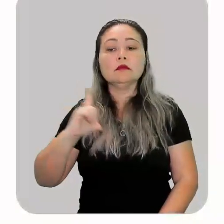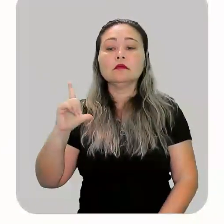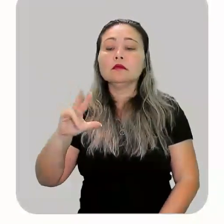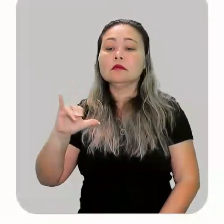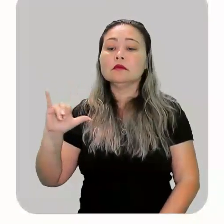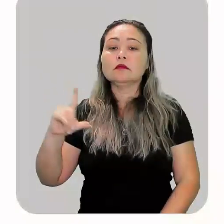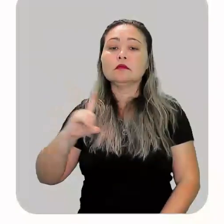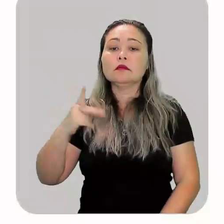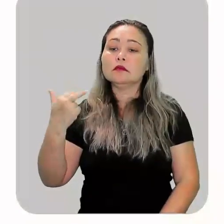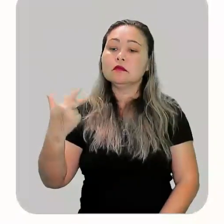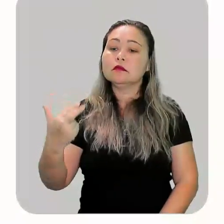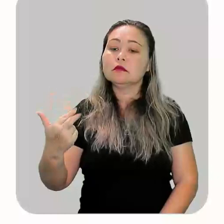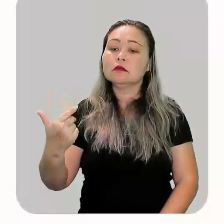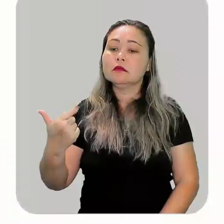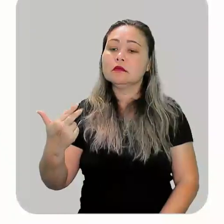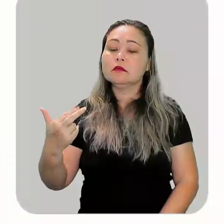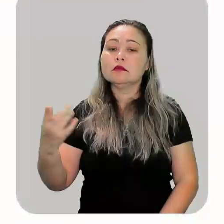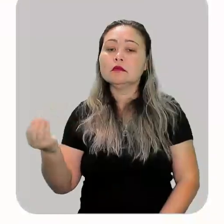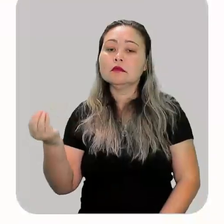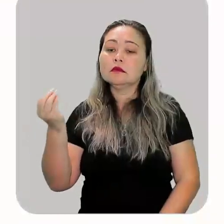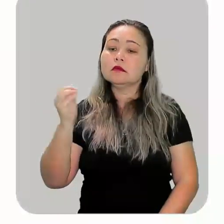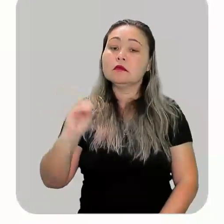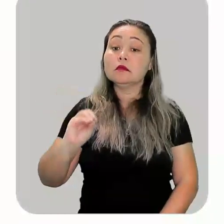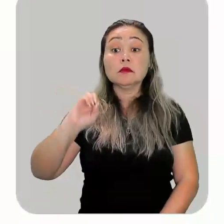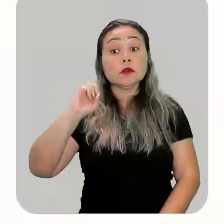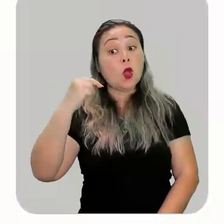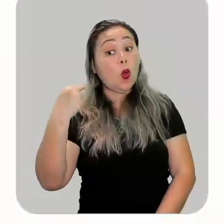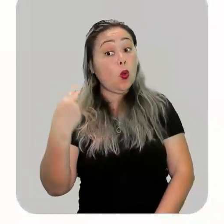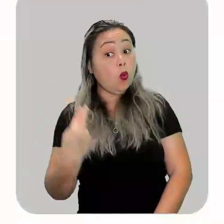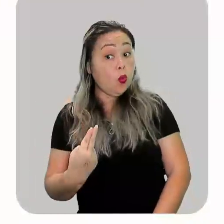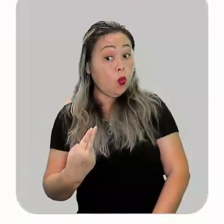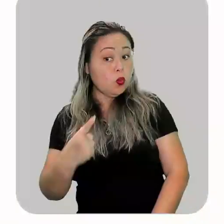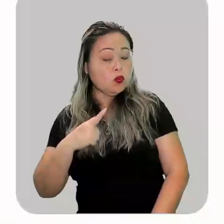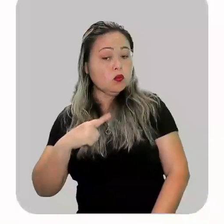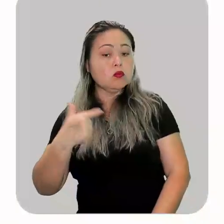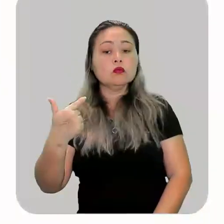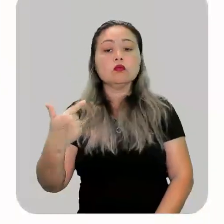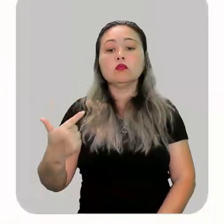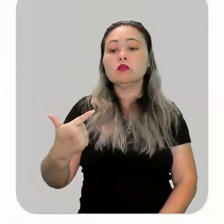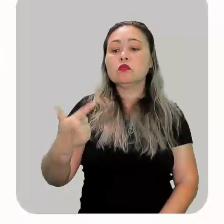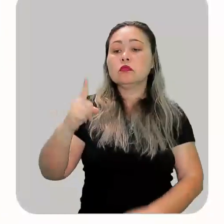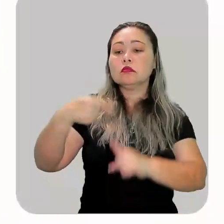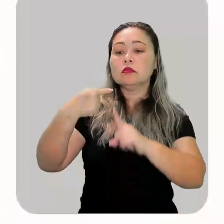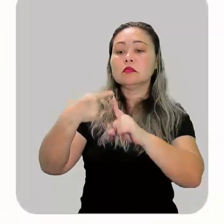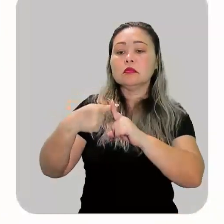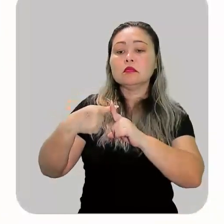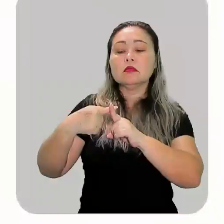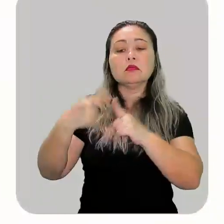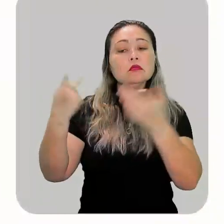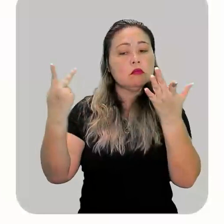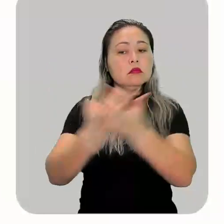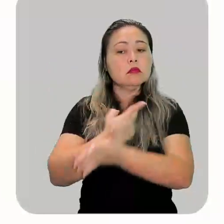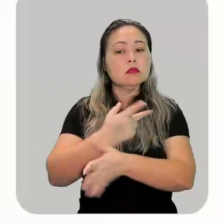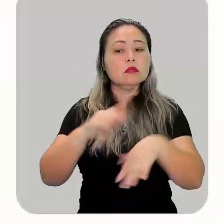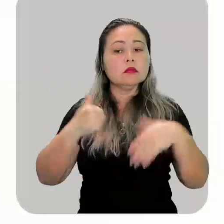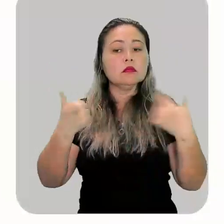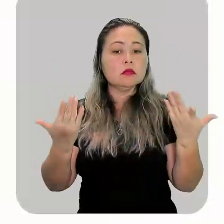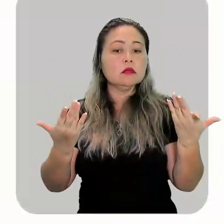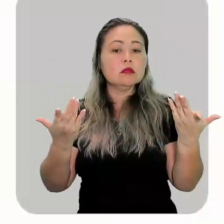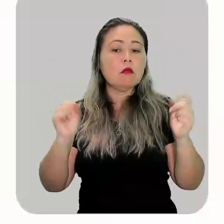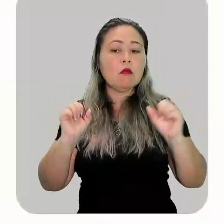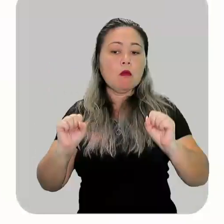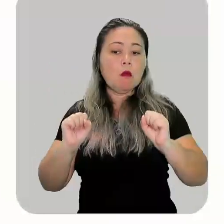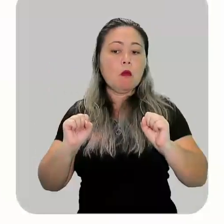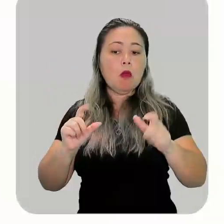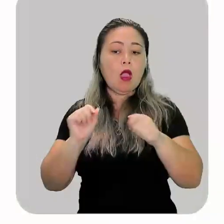vai igualar aí, passando tudo para o lado de cá. Ou se a gente quer deixar o 2x positivo, que é geralmente o que acontece, né? A gente pode